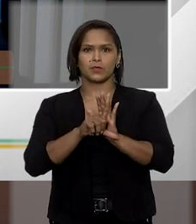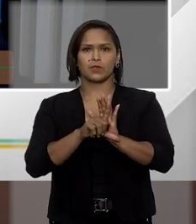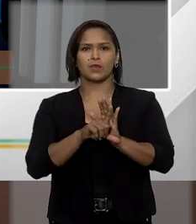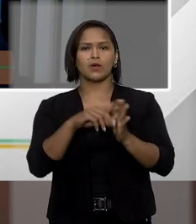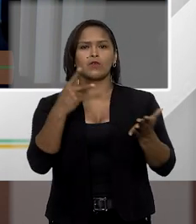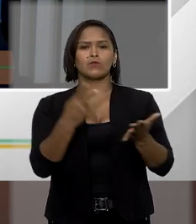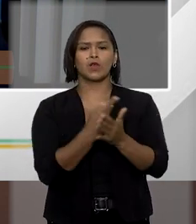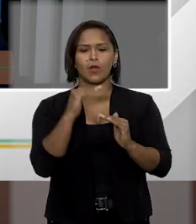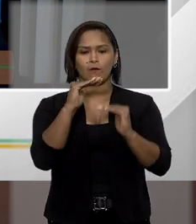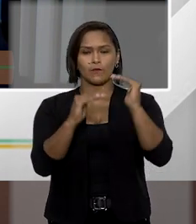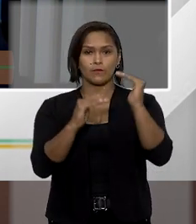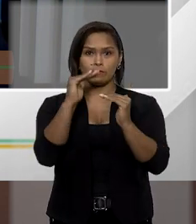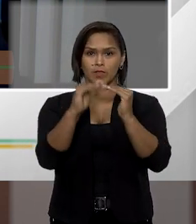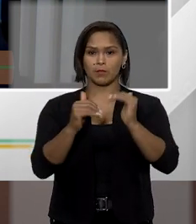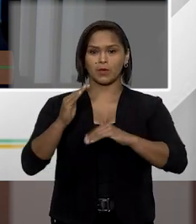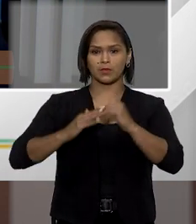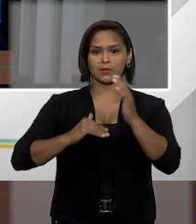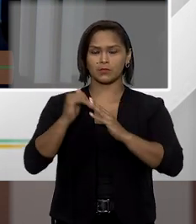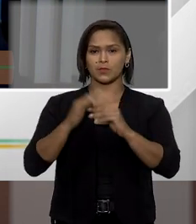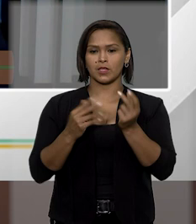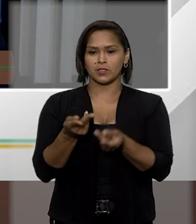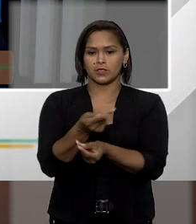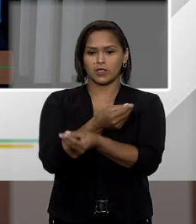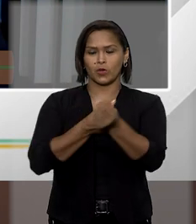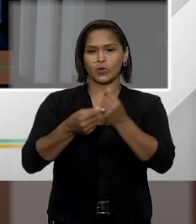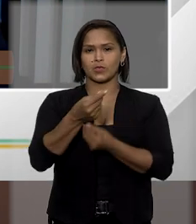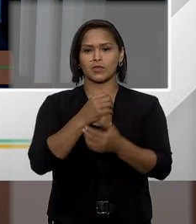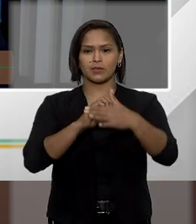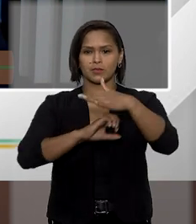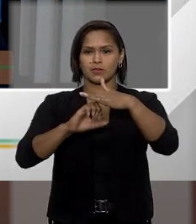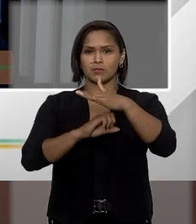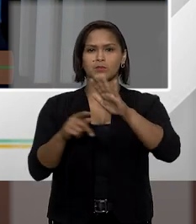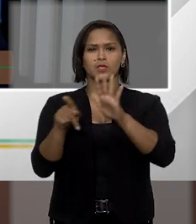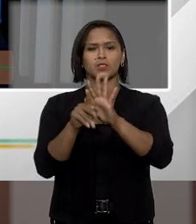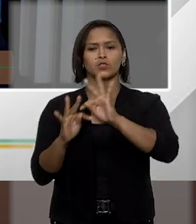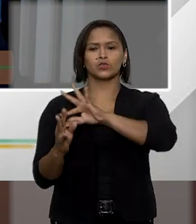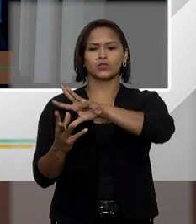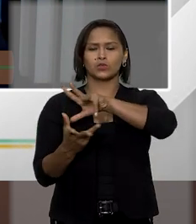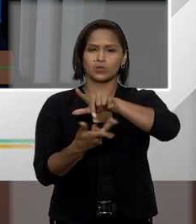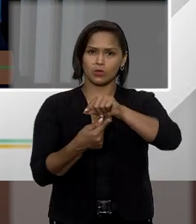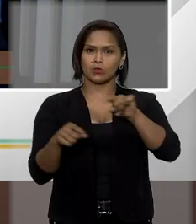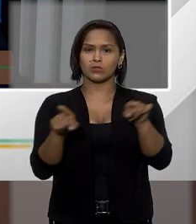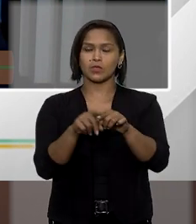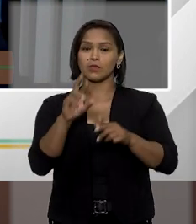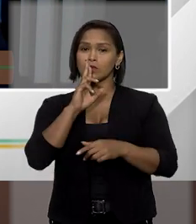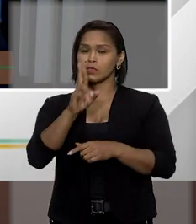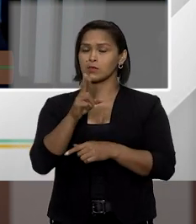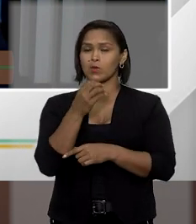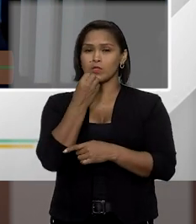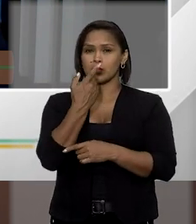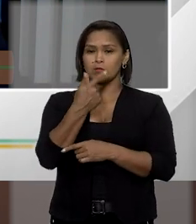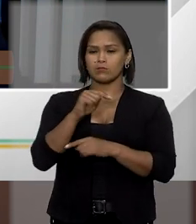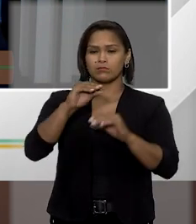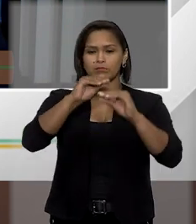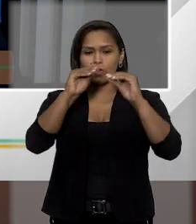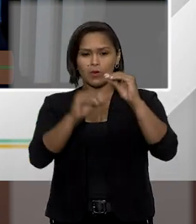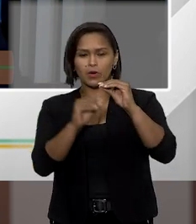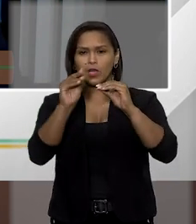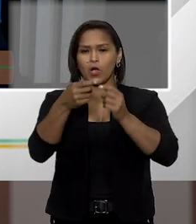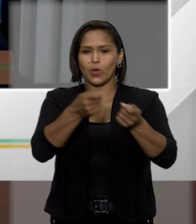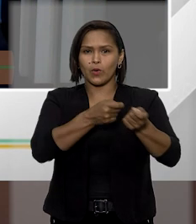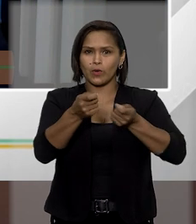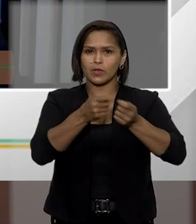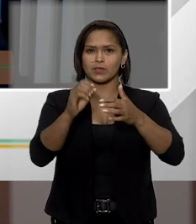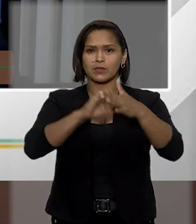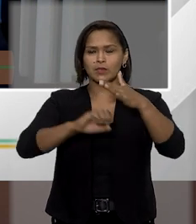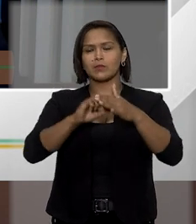foi de que houve um nivelamento das práticas negociais das empresas norte-americanas por todo o planeta, e isso resultou numa espécie de desvantagem